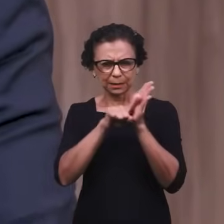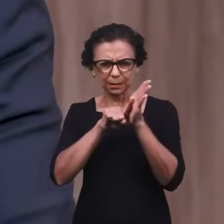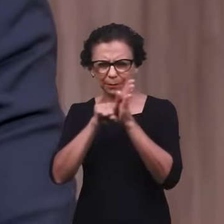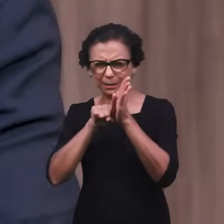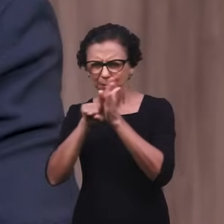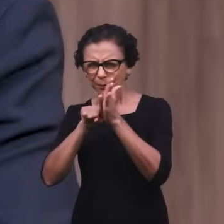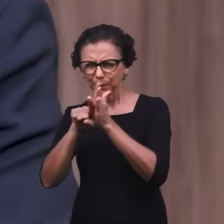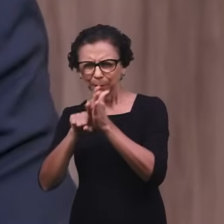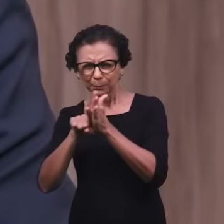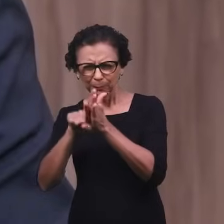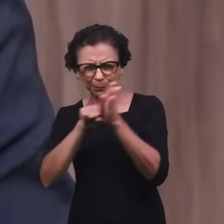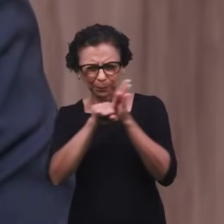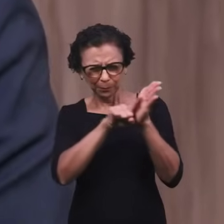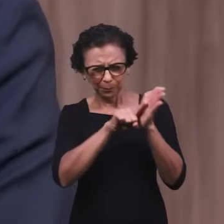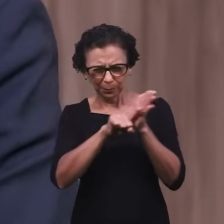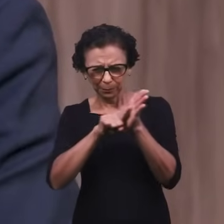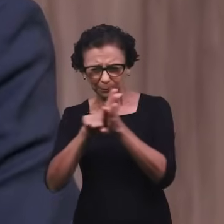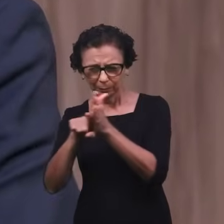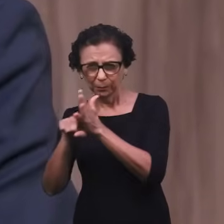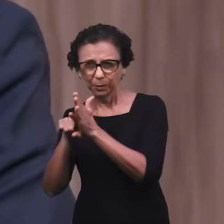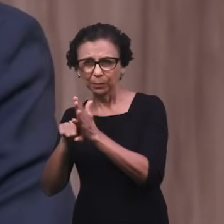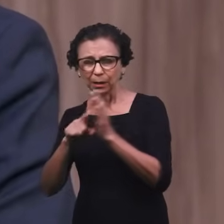leva. Mas o ser humano,